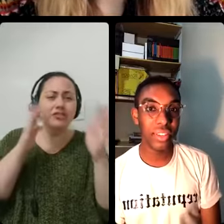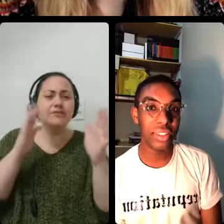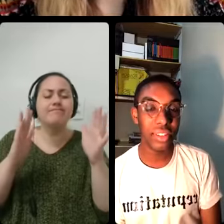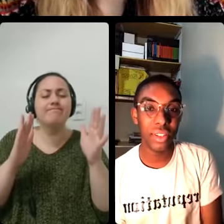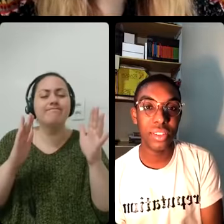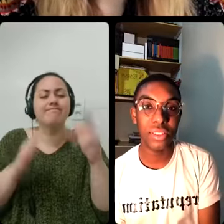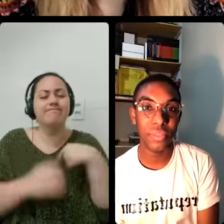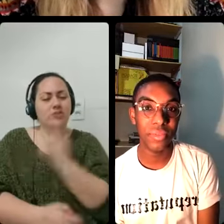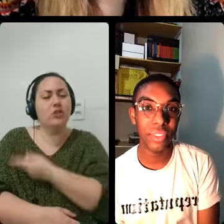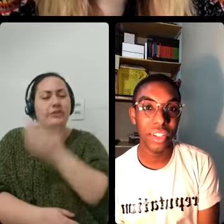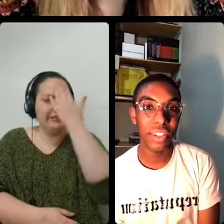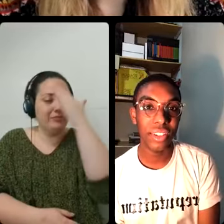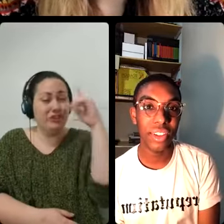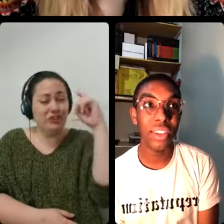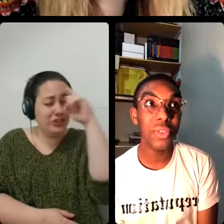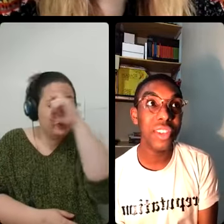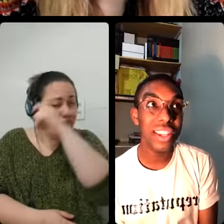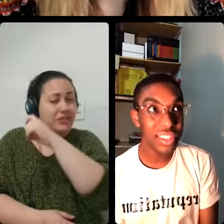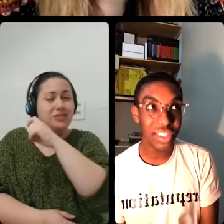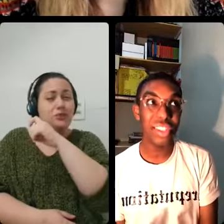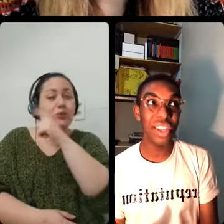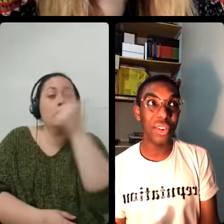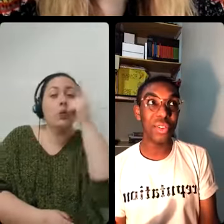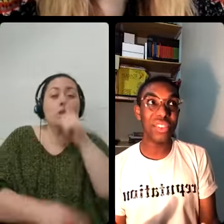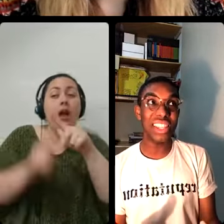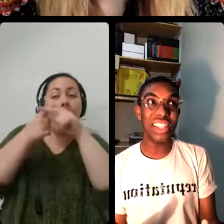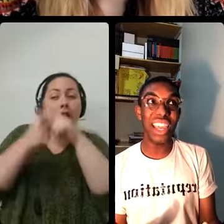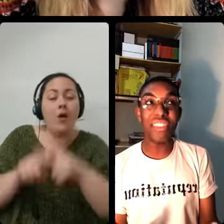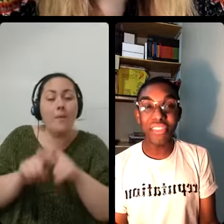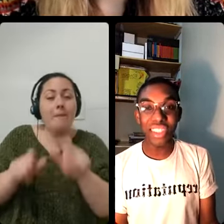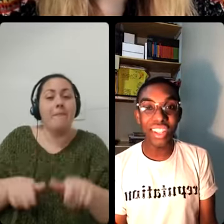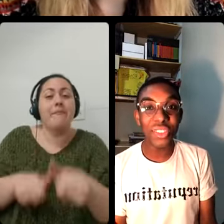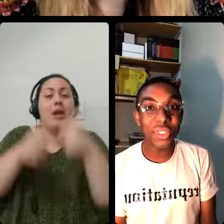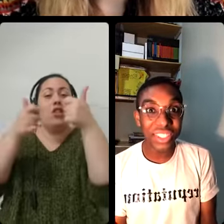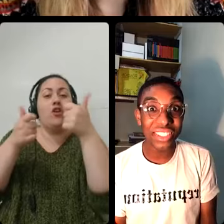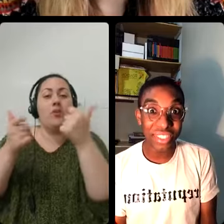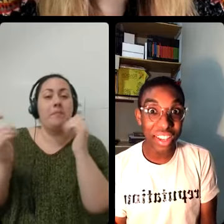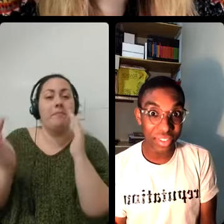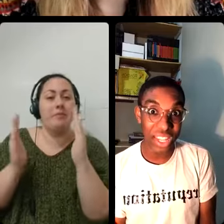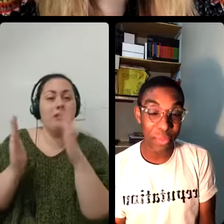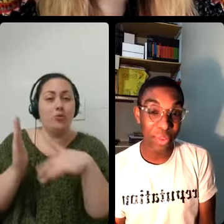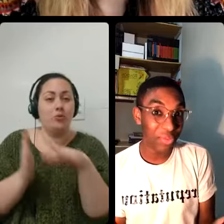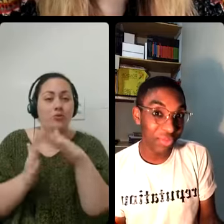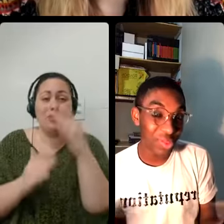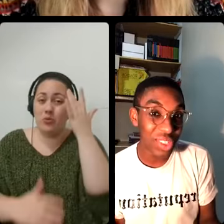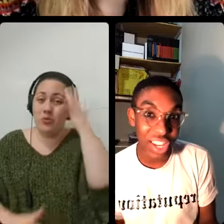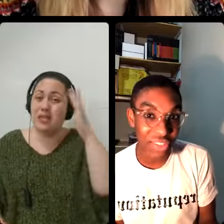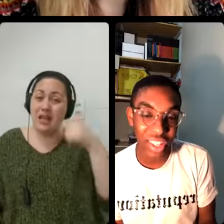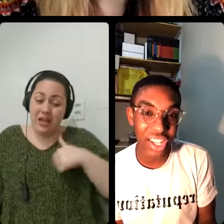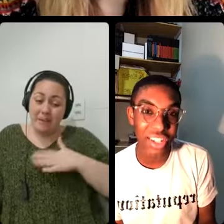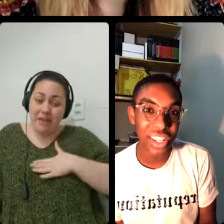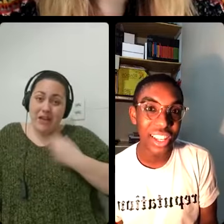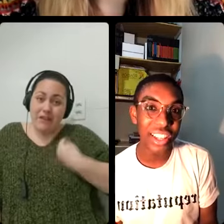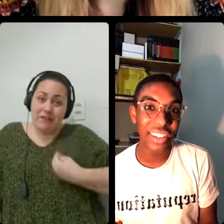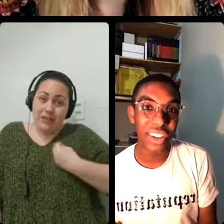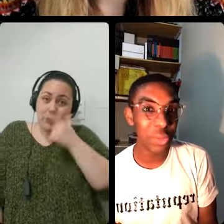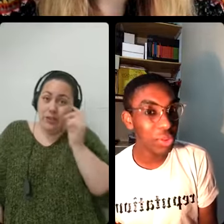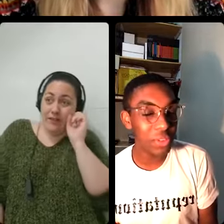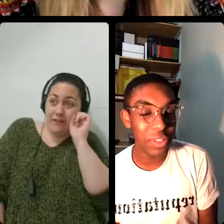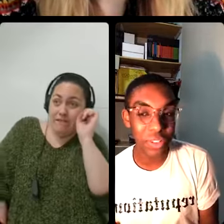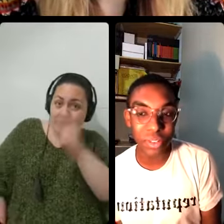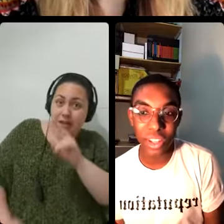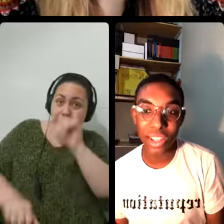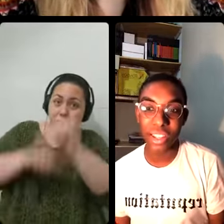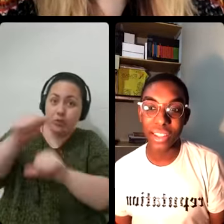reverter essa situação. E eu não sei se em vida eu vou conseguir ver isso, sabe? Eu não sei, de verdade. Acho